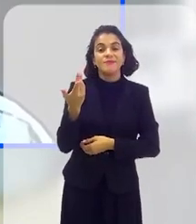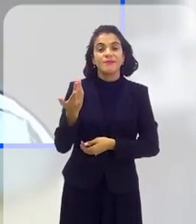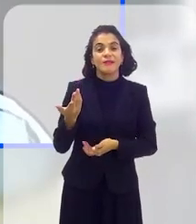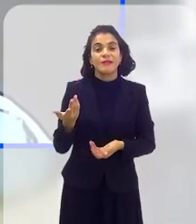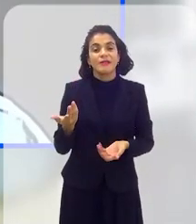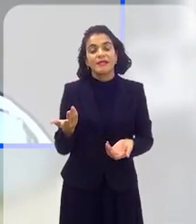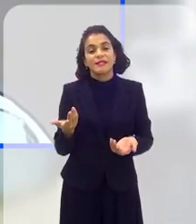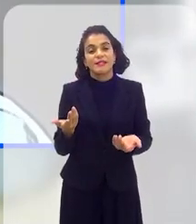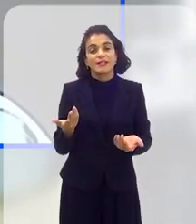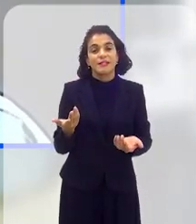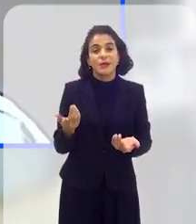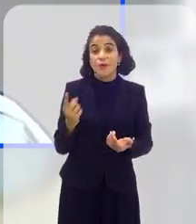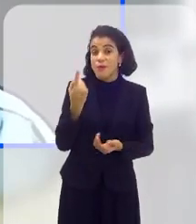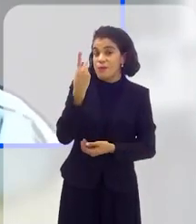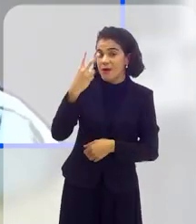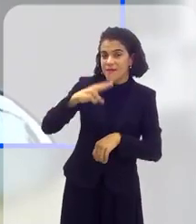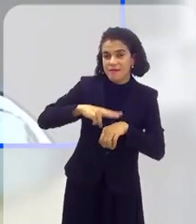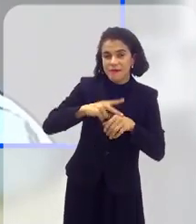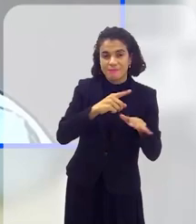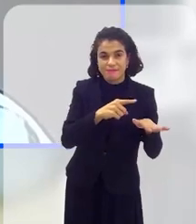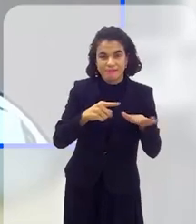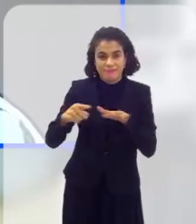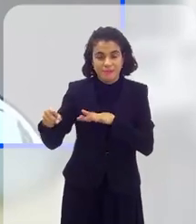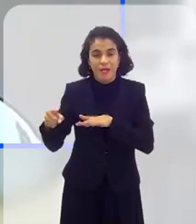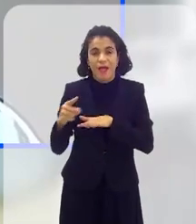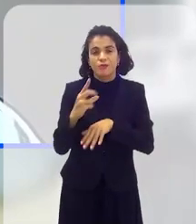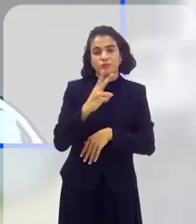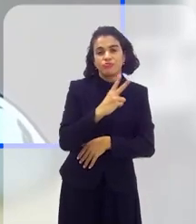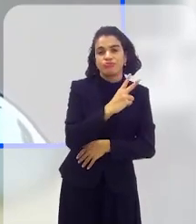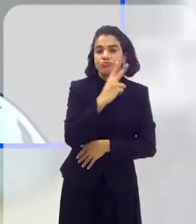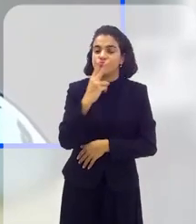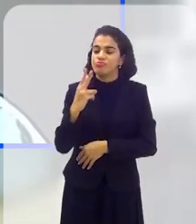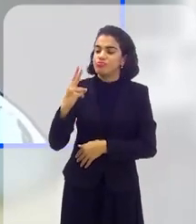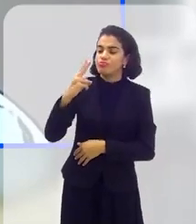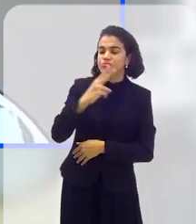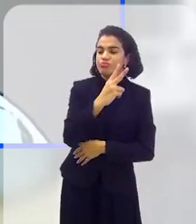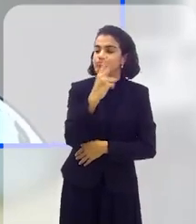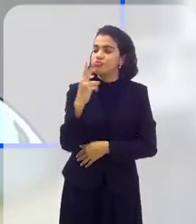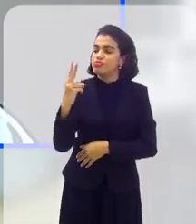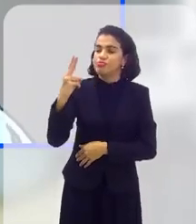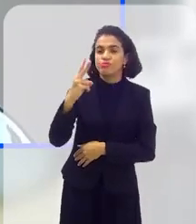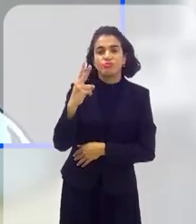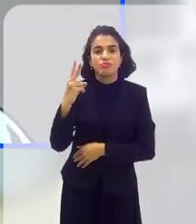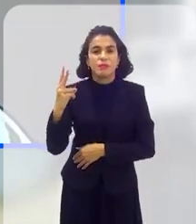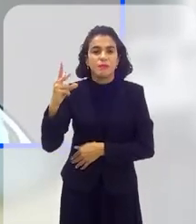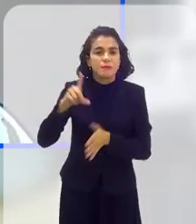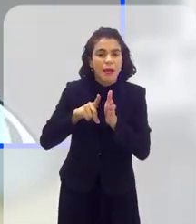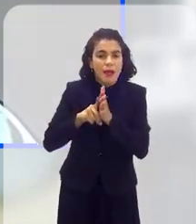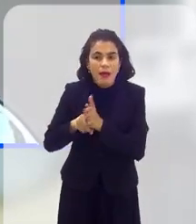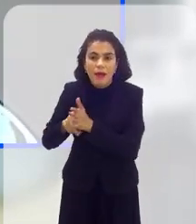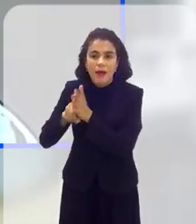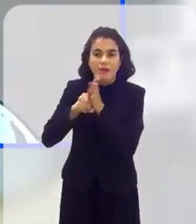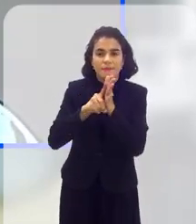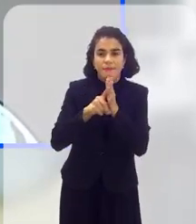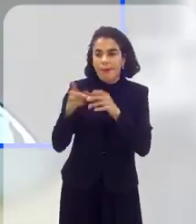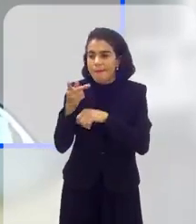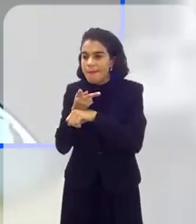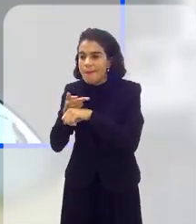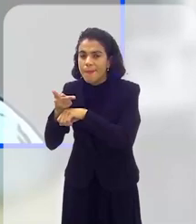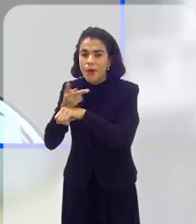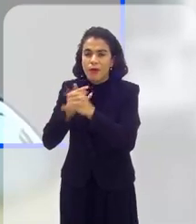elas, uma vez por semana, elas saíam para fazer essas pesquisas em busca